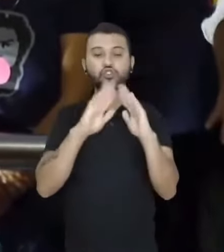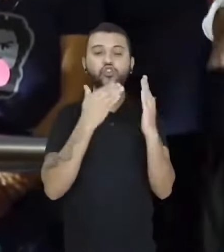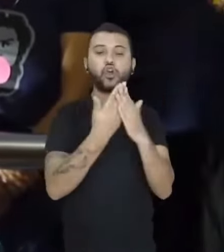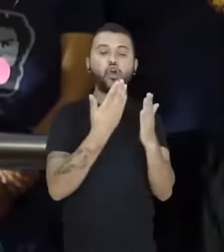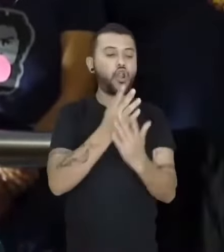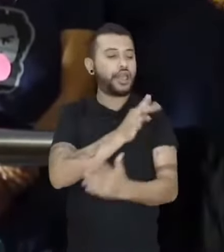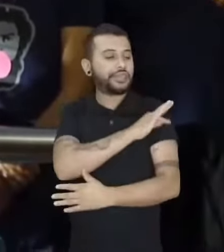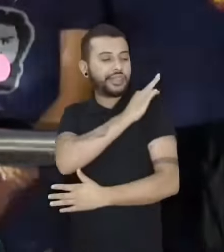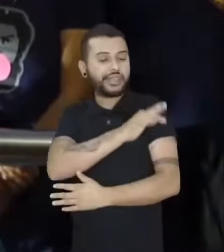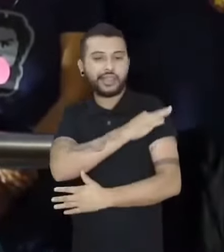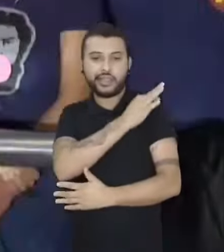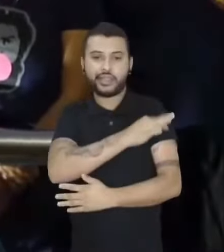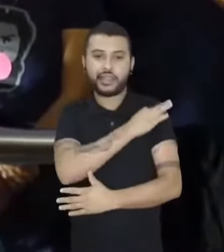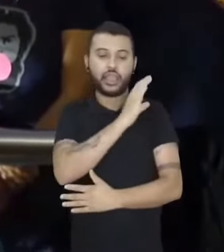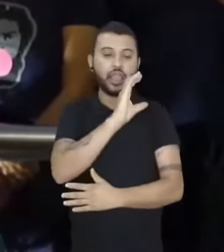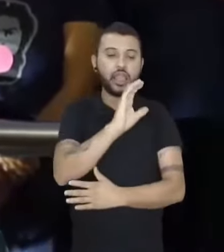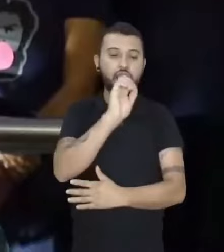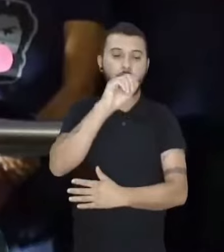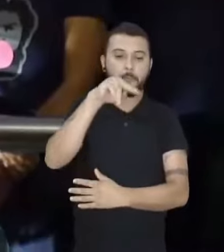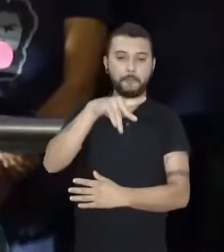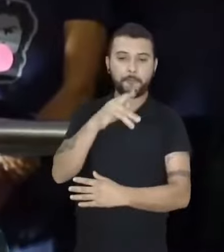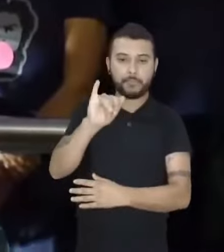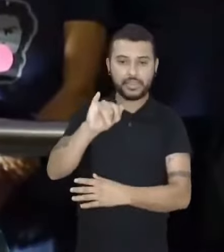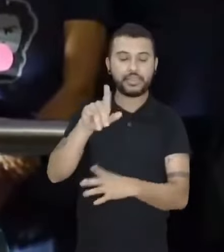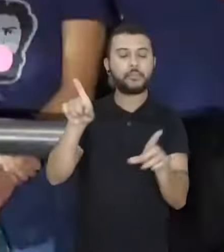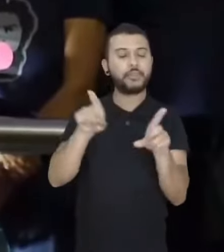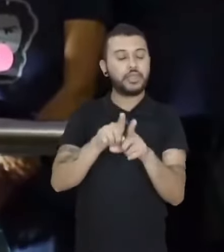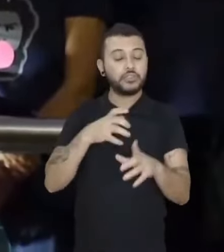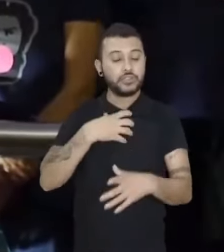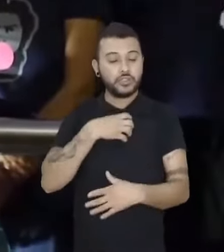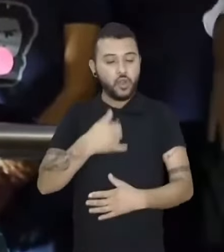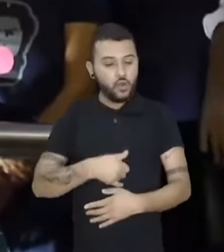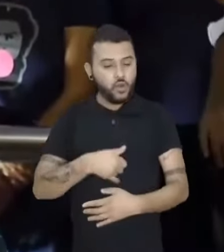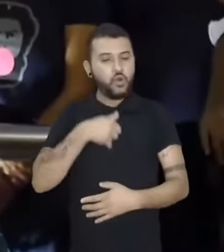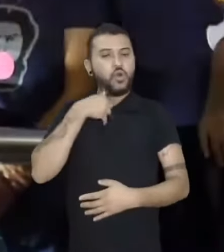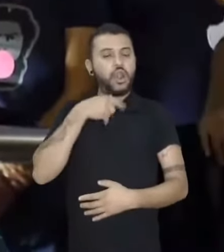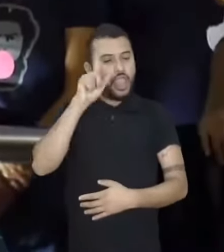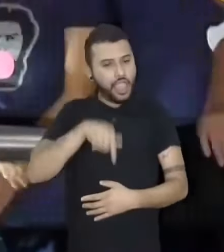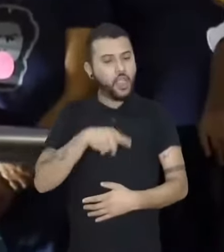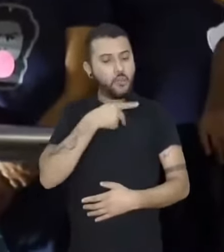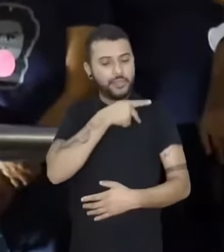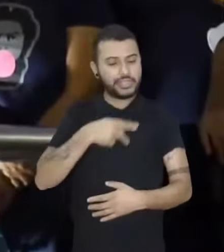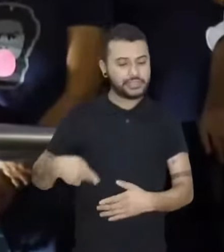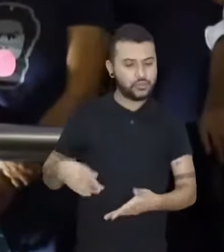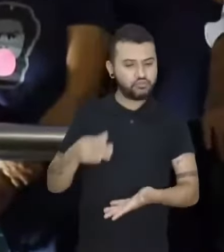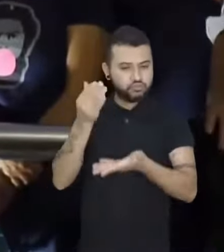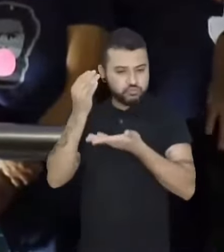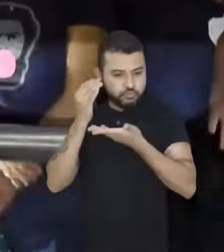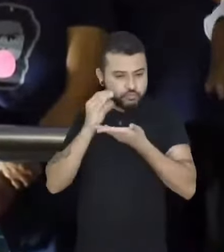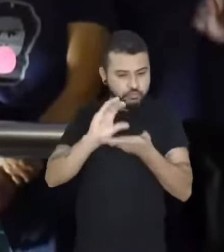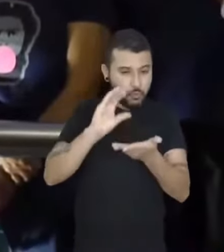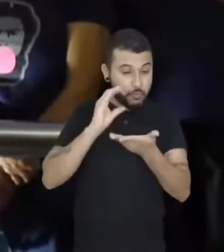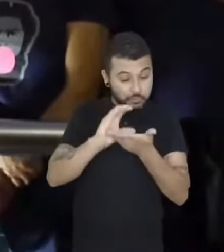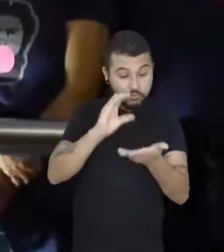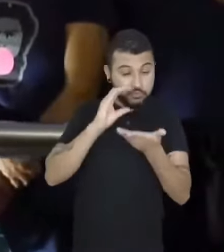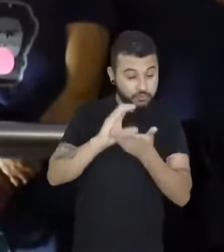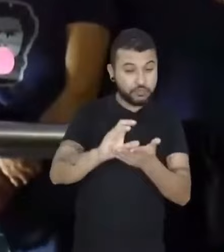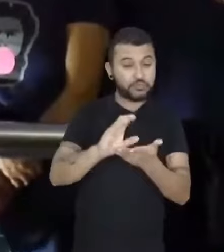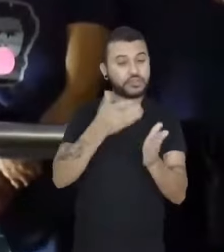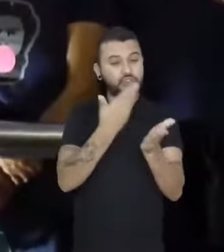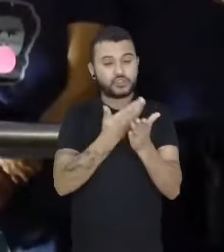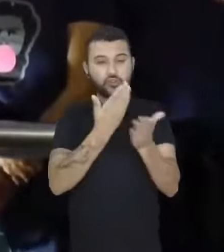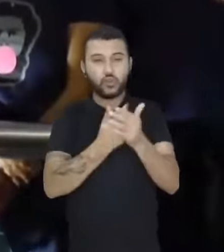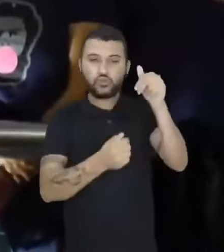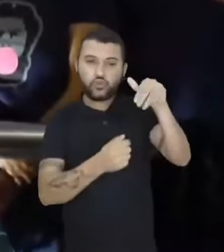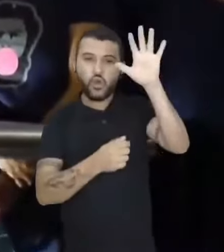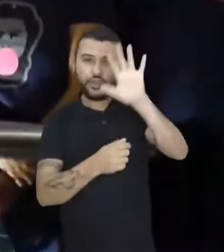técnicas. E eu tenho orgulho de ser o presidente que mais investiu em educação no